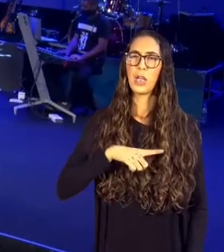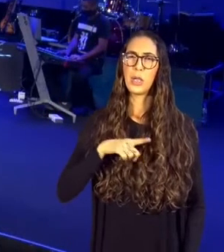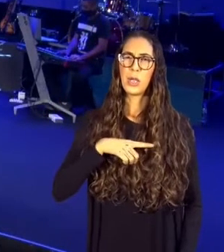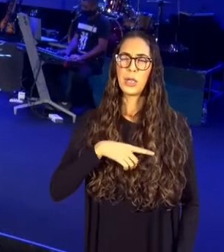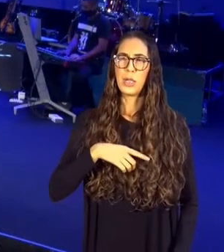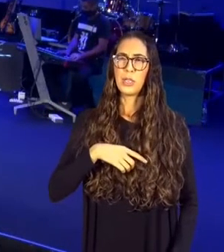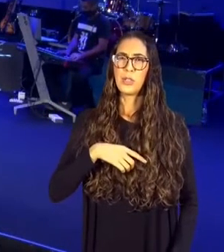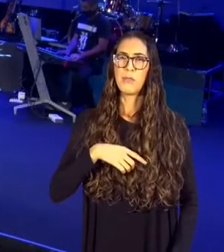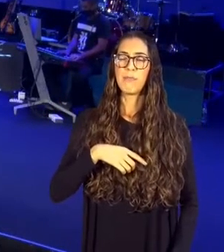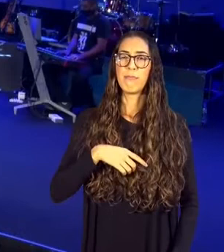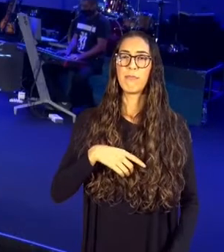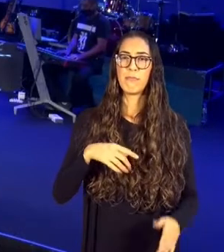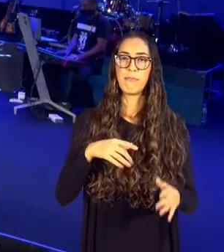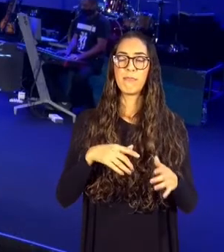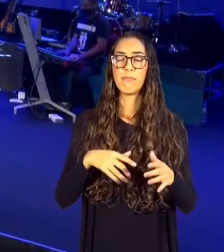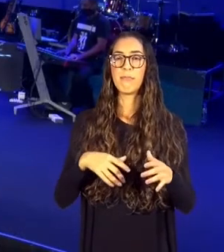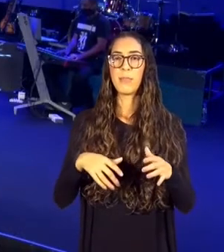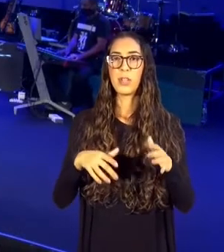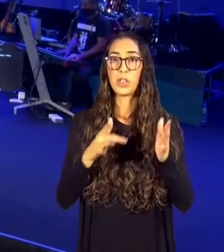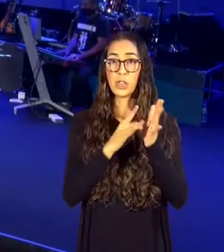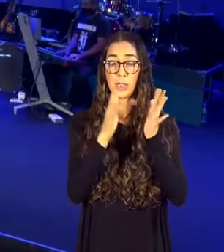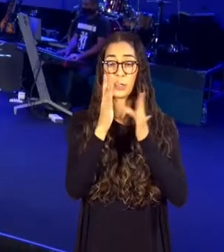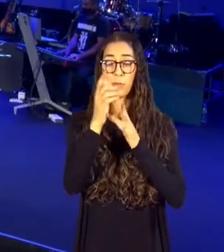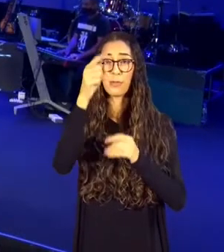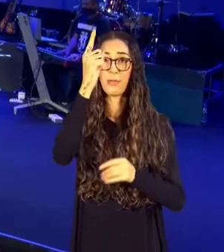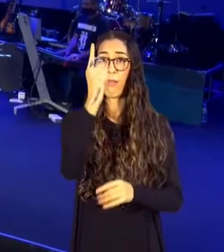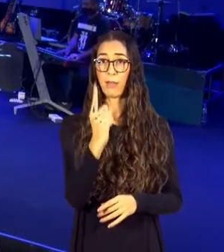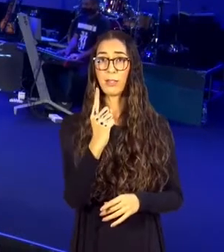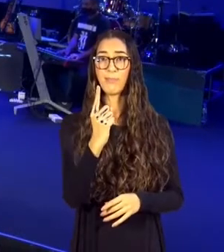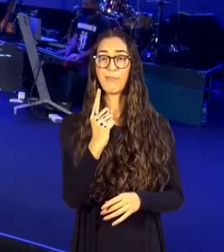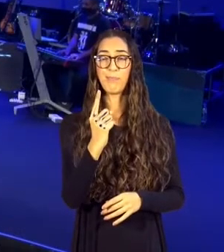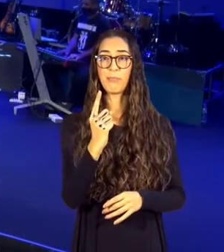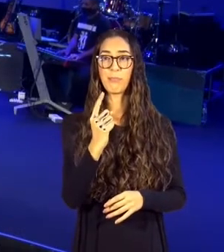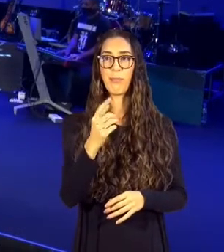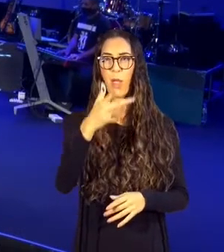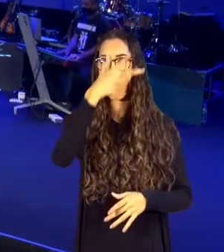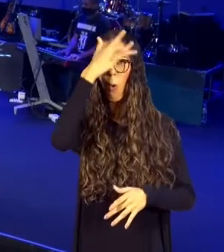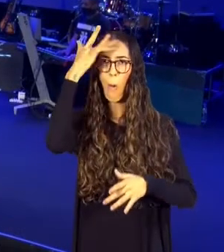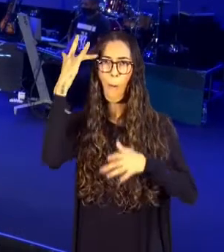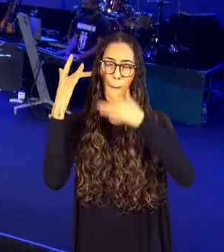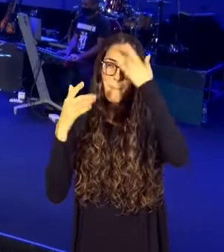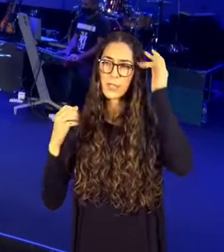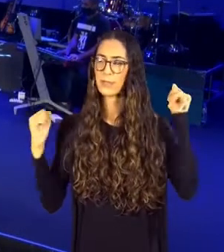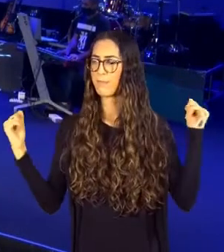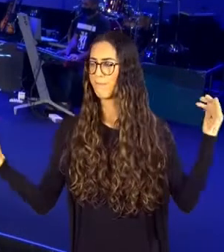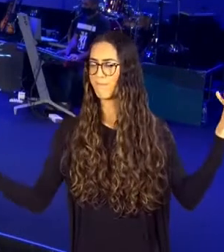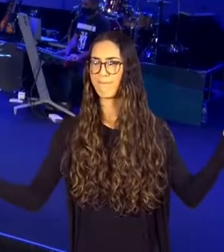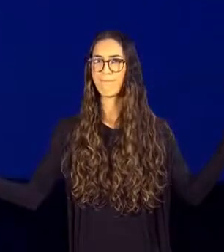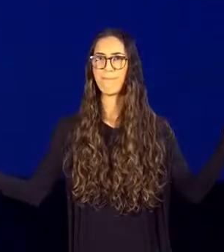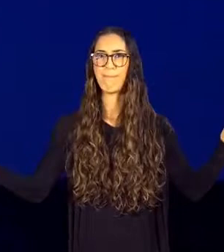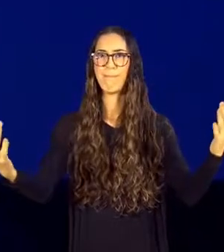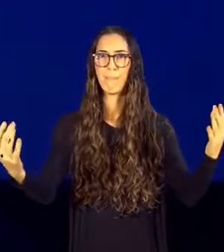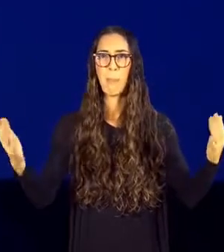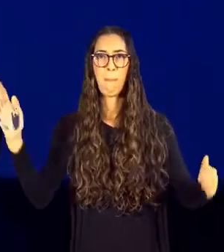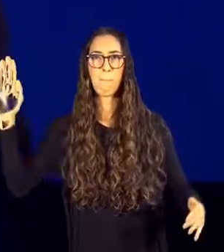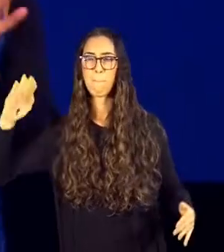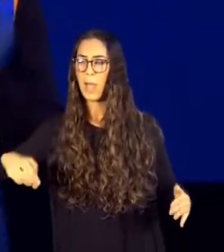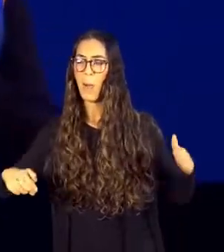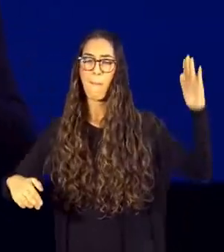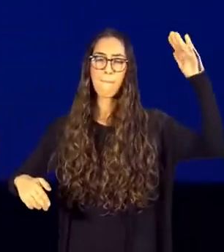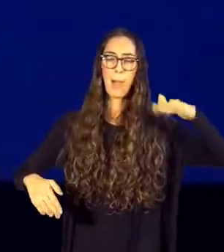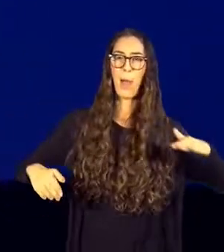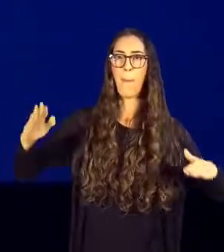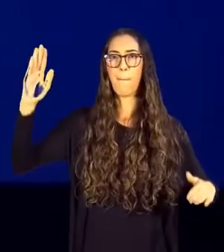me cercou, perfuraram minhas mãos e meus pés. Sétima profecia, o Messias entrará... Hoje, você